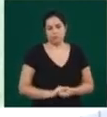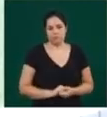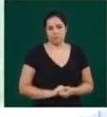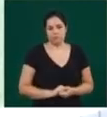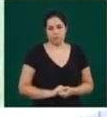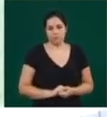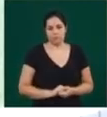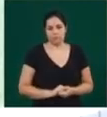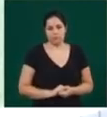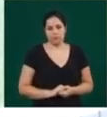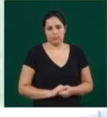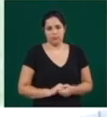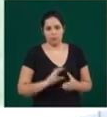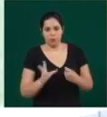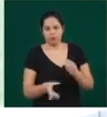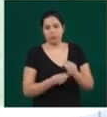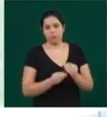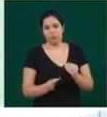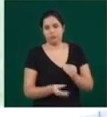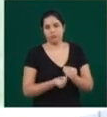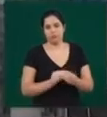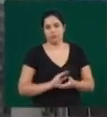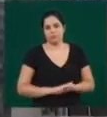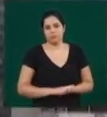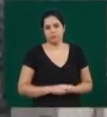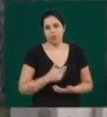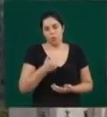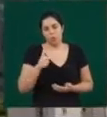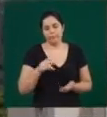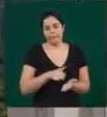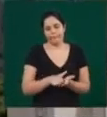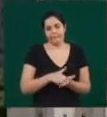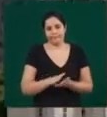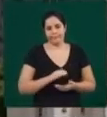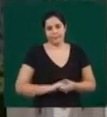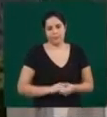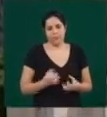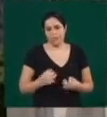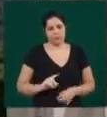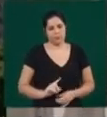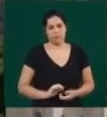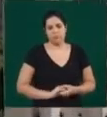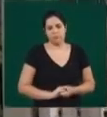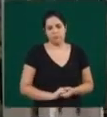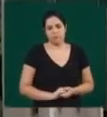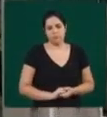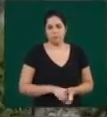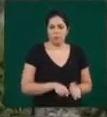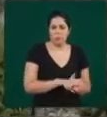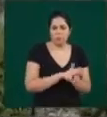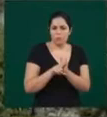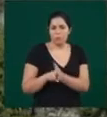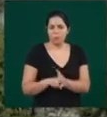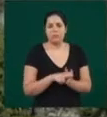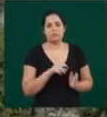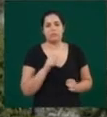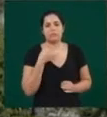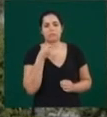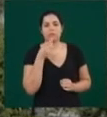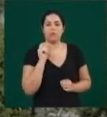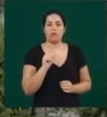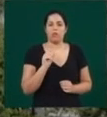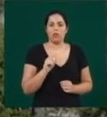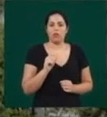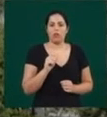suprir despesas ordinárias, o que não é o correto. Uma pesquisa realizada pela Câmara do Mercado Imobiliário aponta que o número